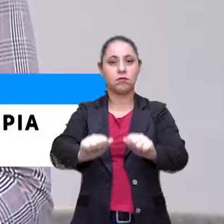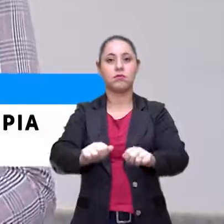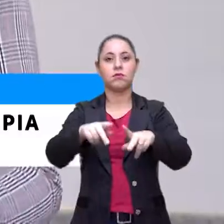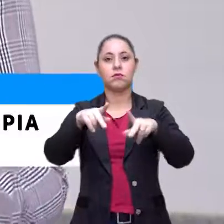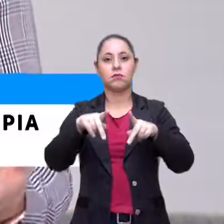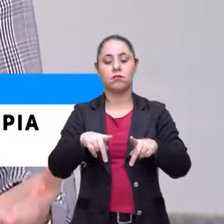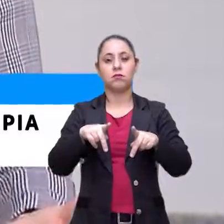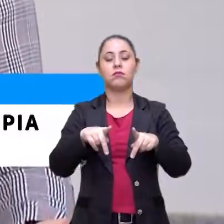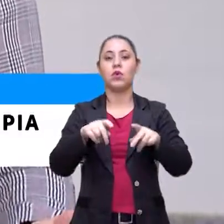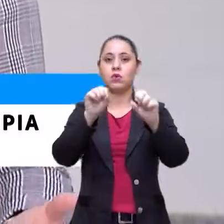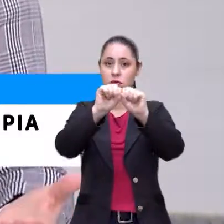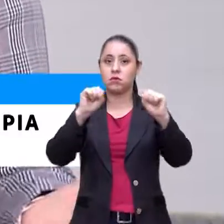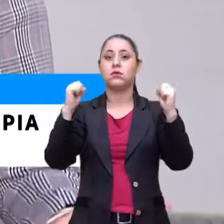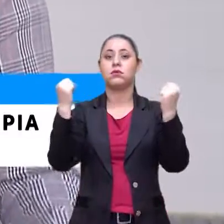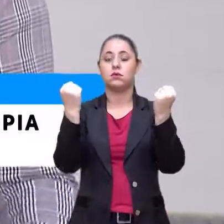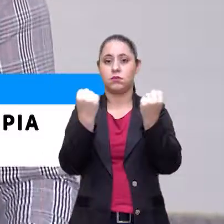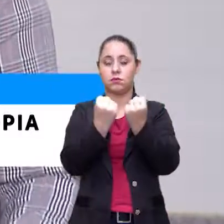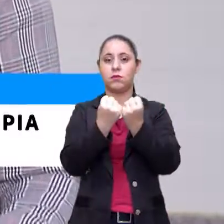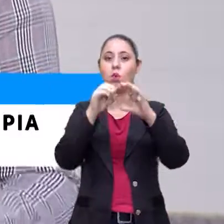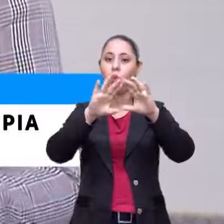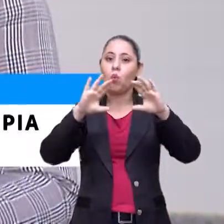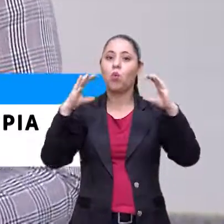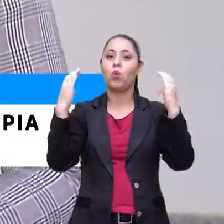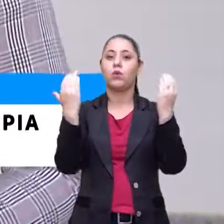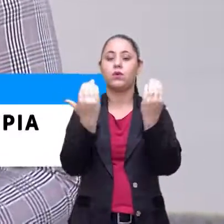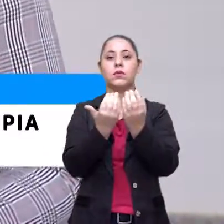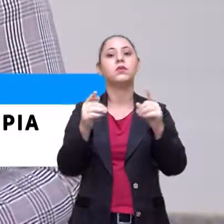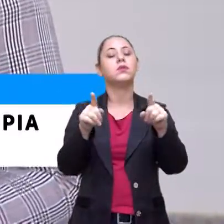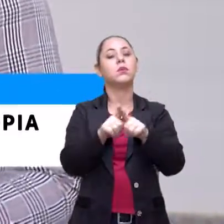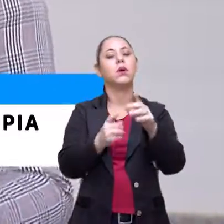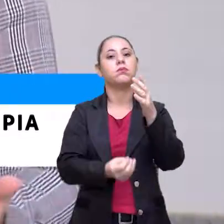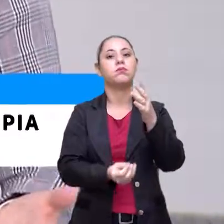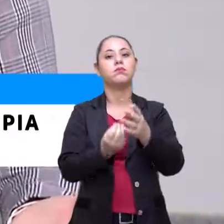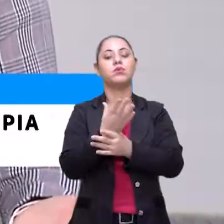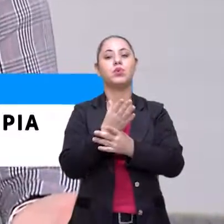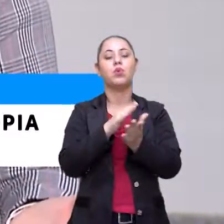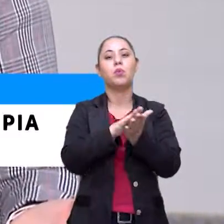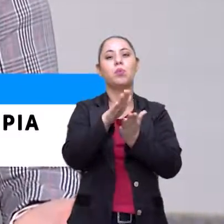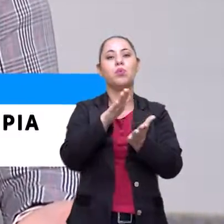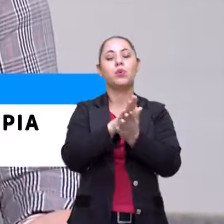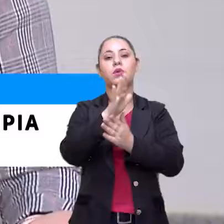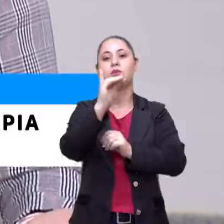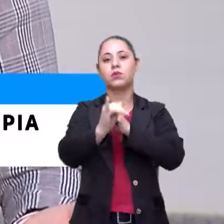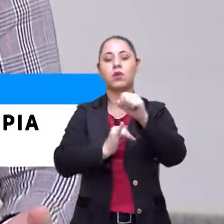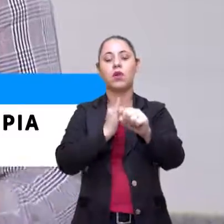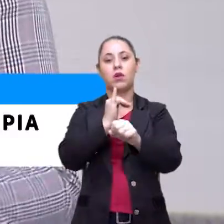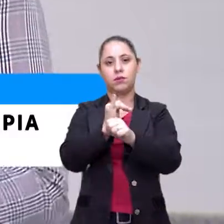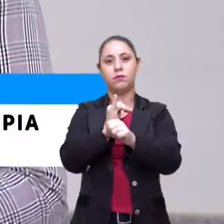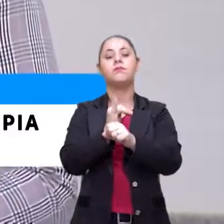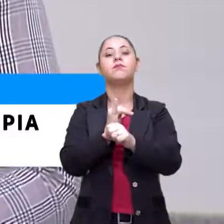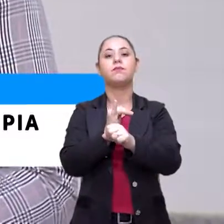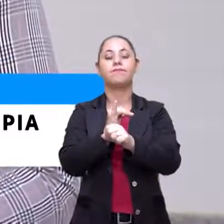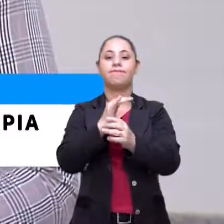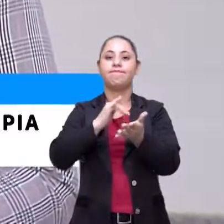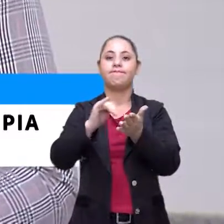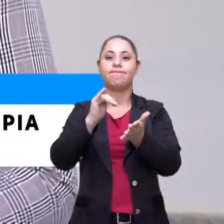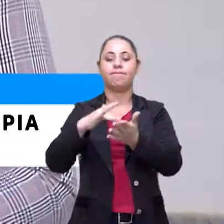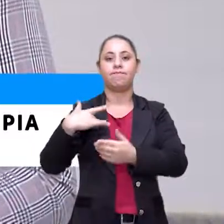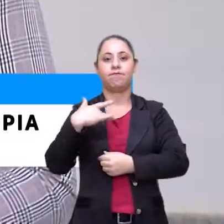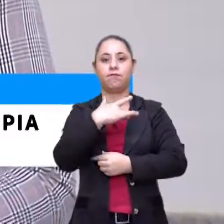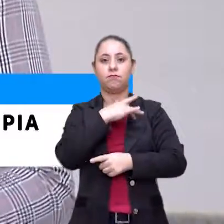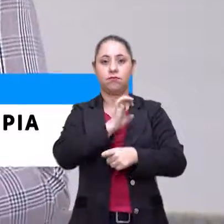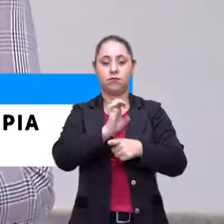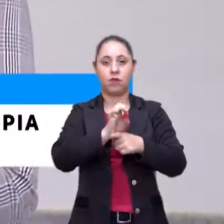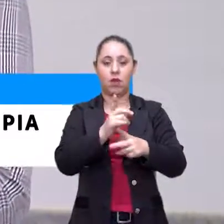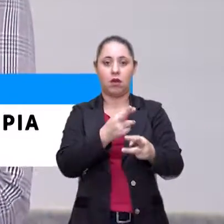palestras, audiências públicas, seminários, conferências e até a produção de um material online. A Secretaria de Estado de